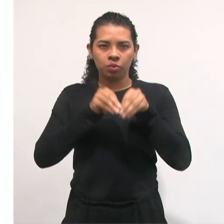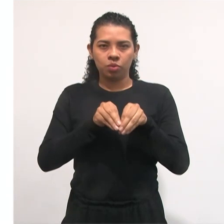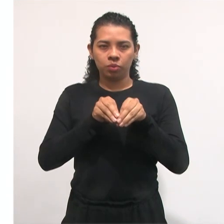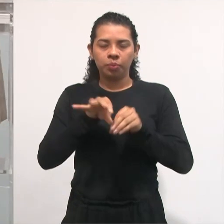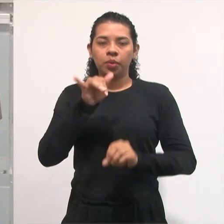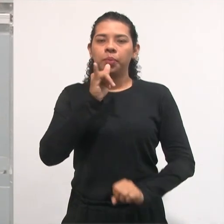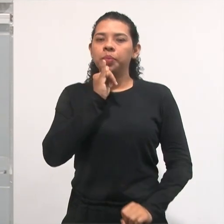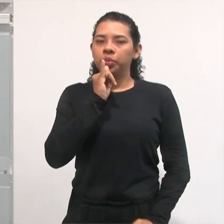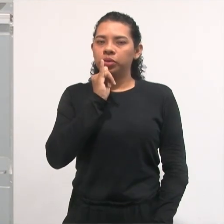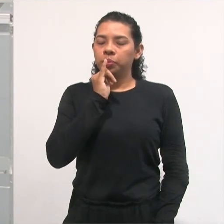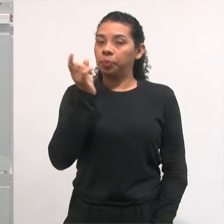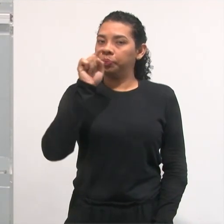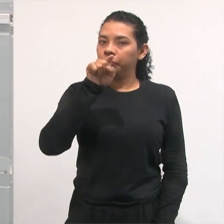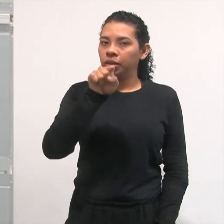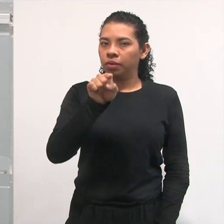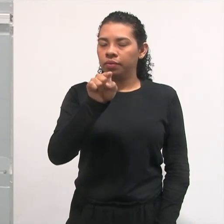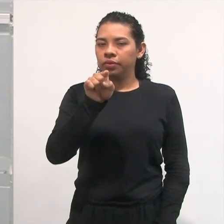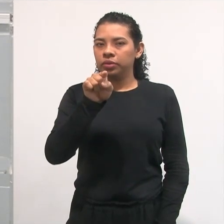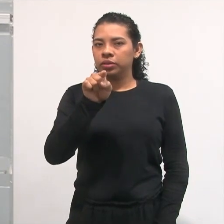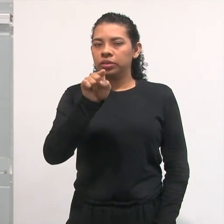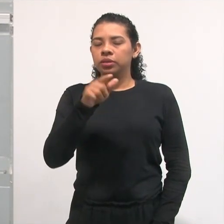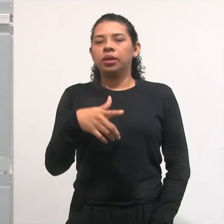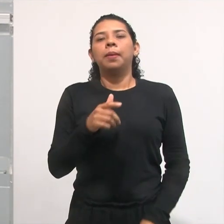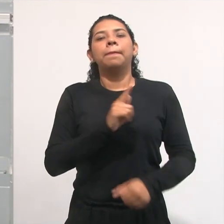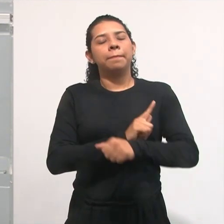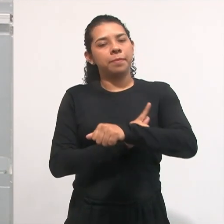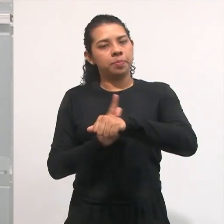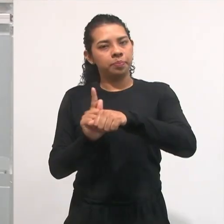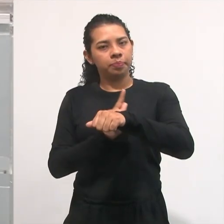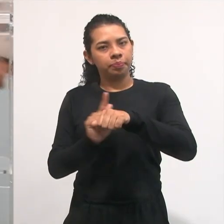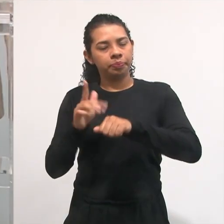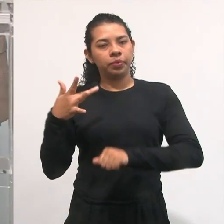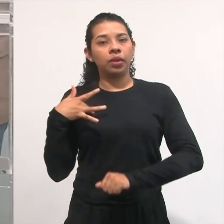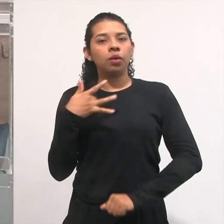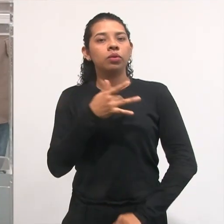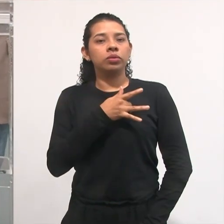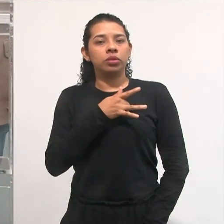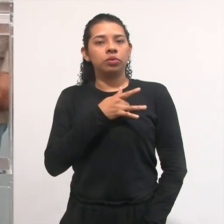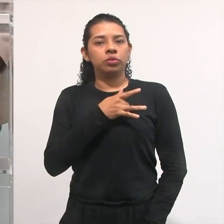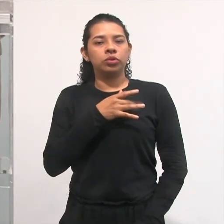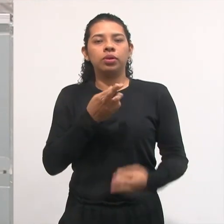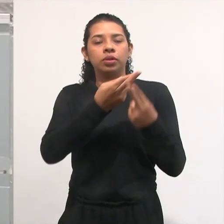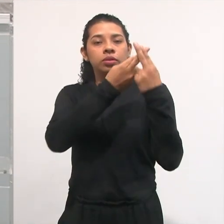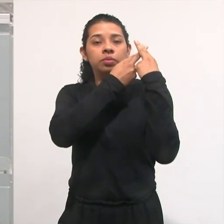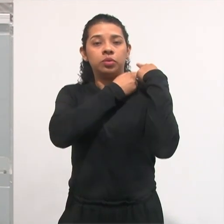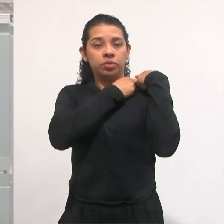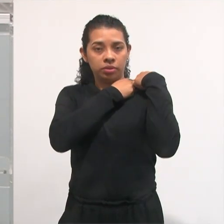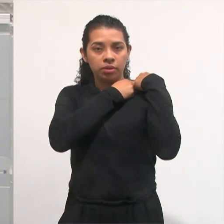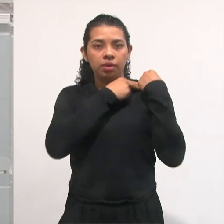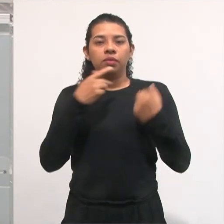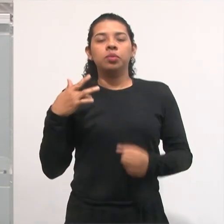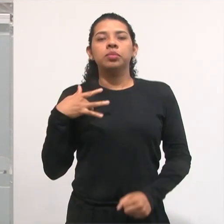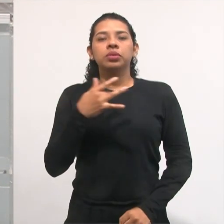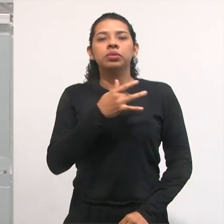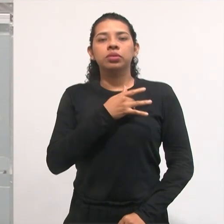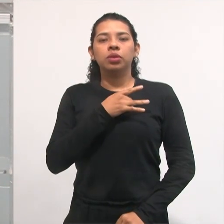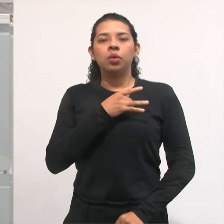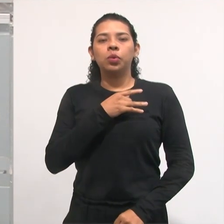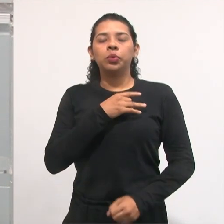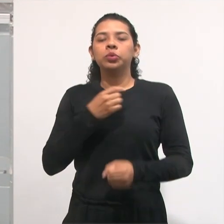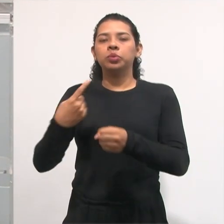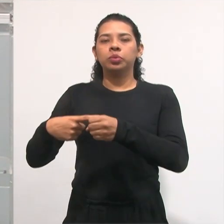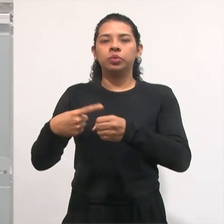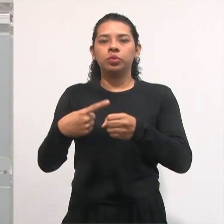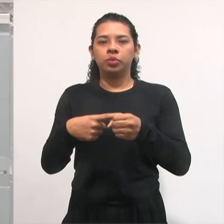exemplo, identificar um exemplo. Por exemplo, você é gestor da saúde do município X e